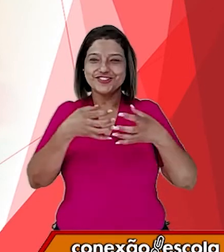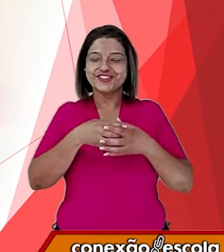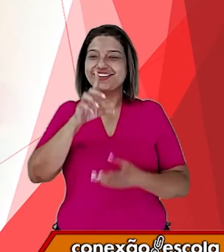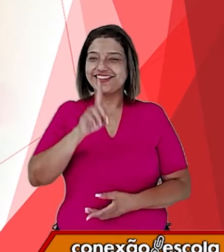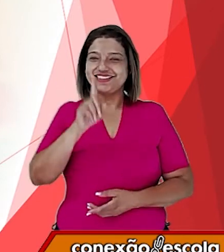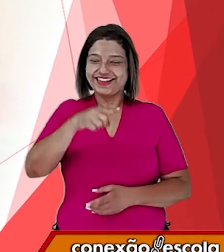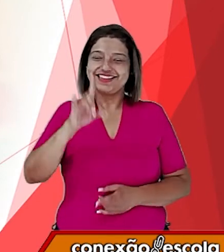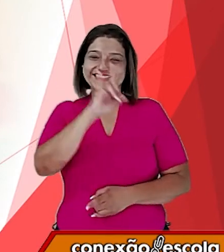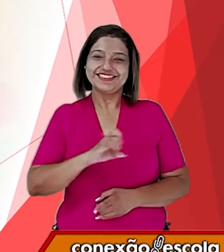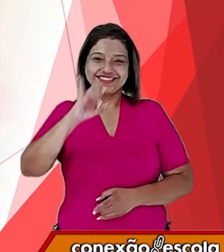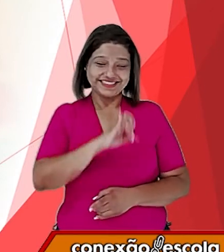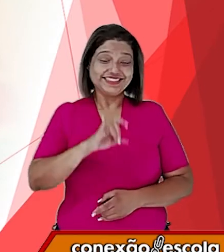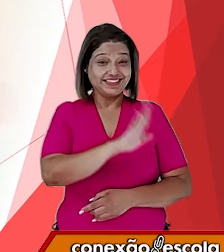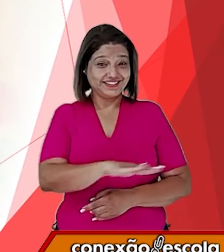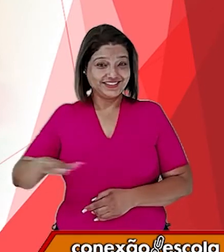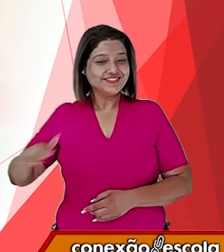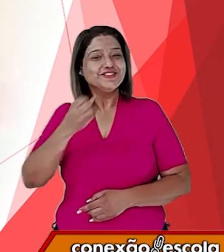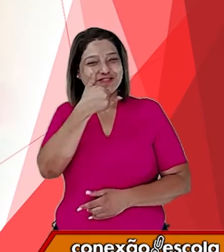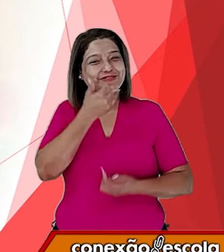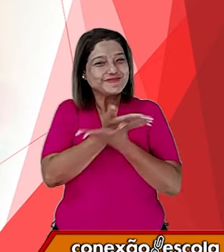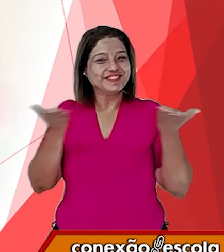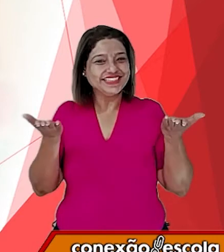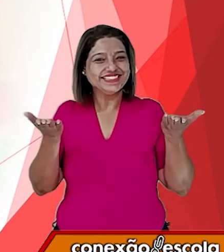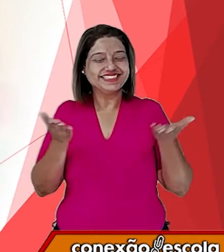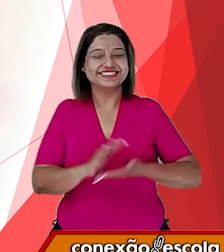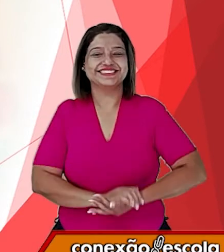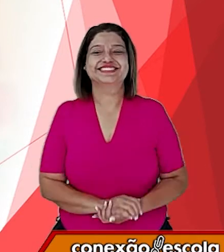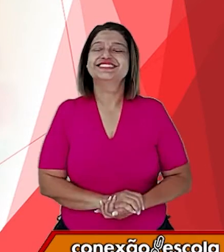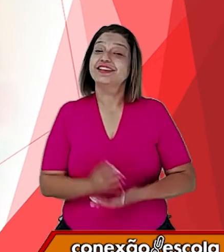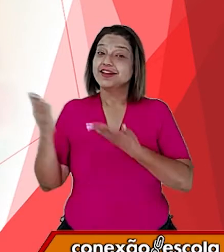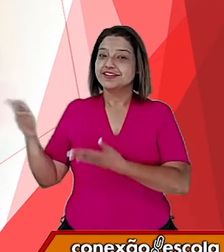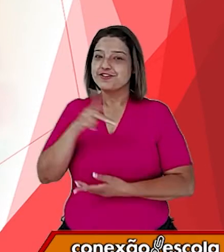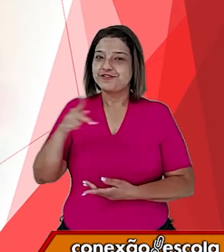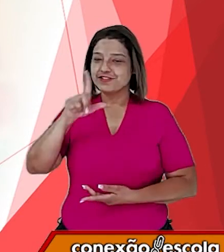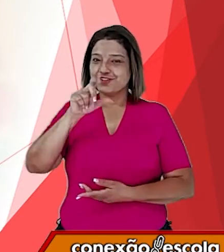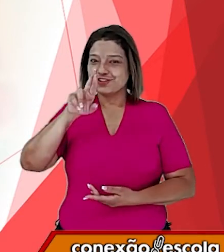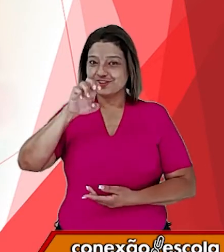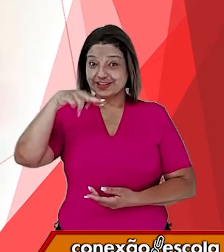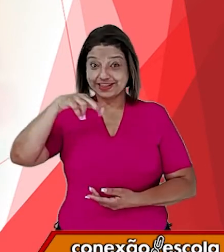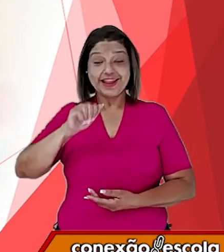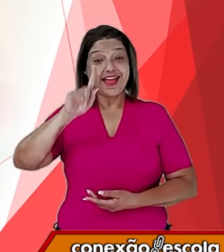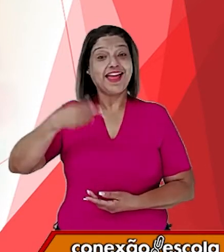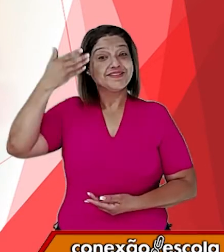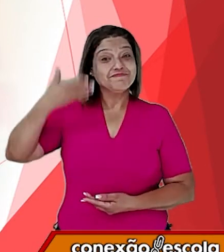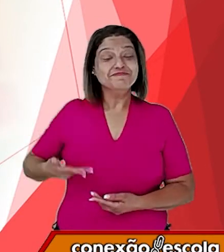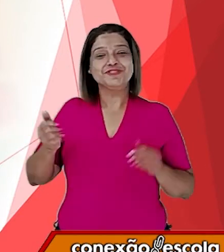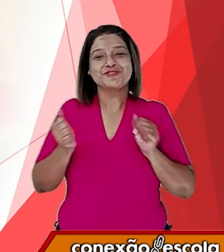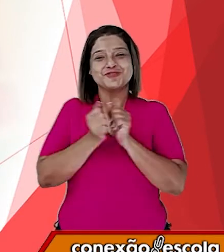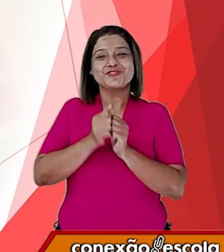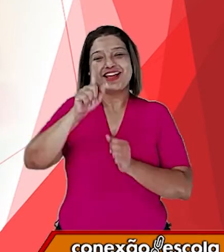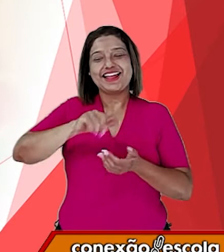Agrupamento D do ciclo da infância. Como vocês estão? Eu sou a professora Lorena e aqui do